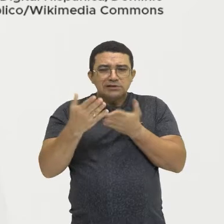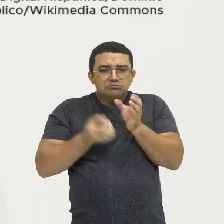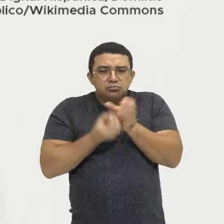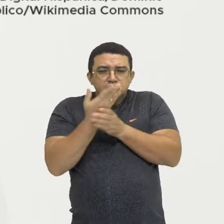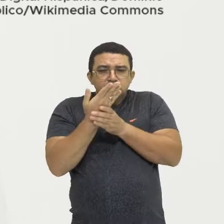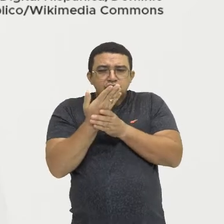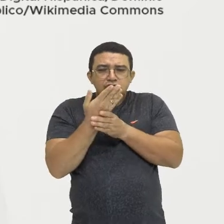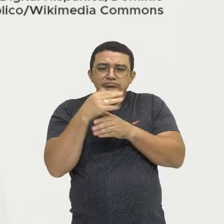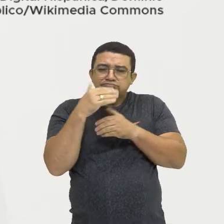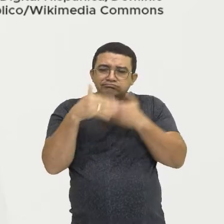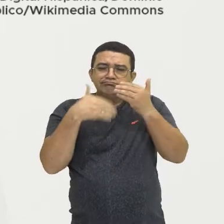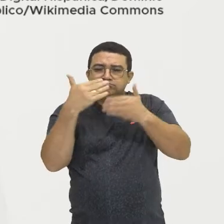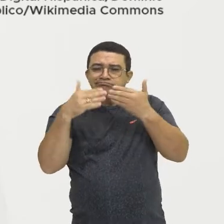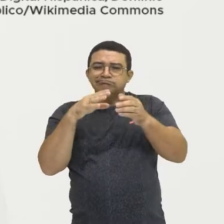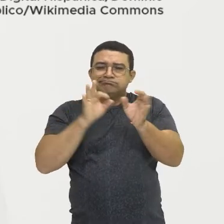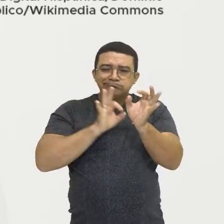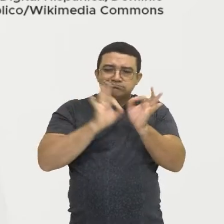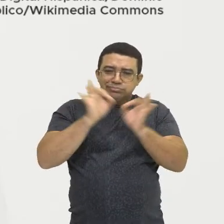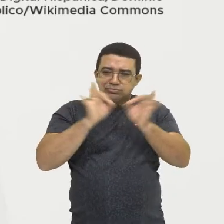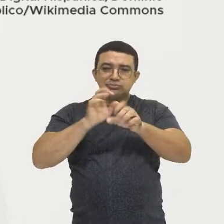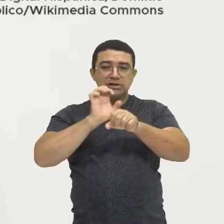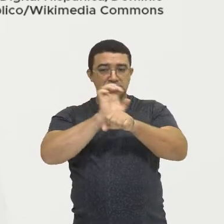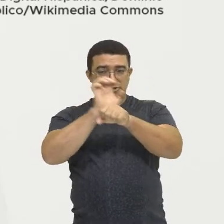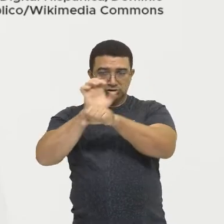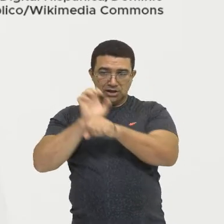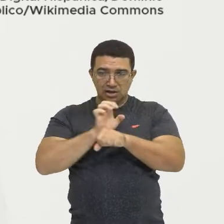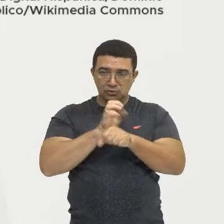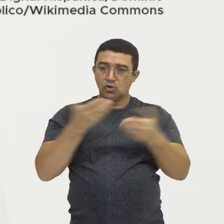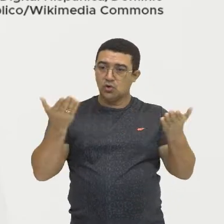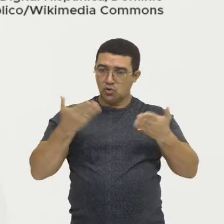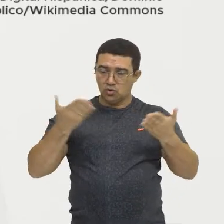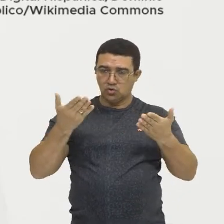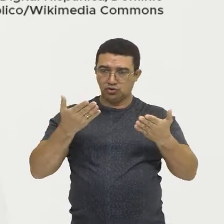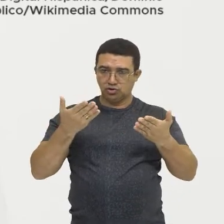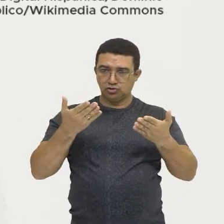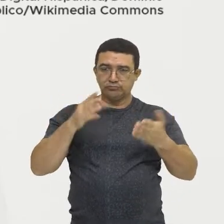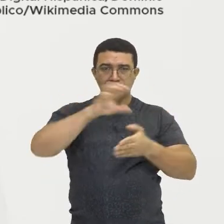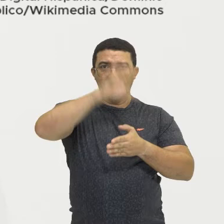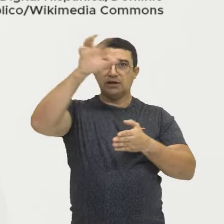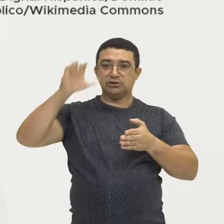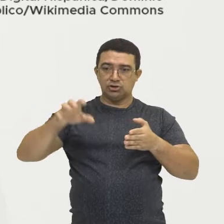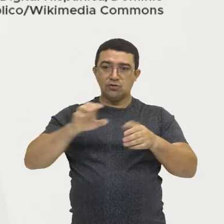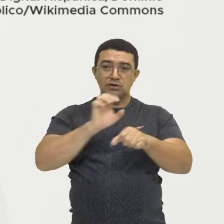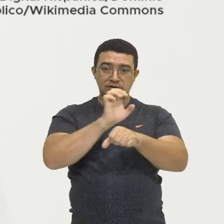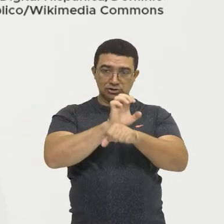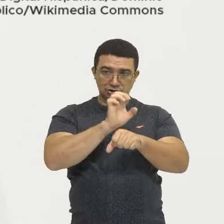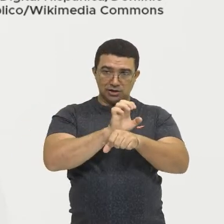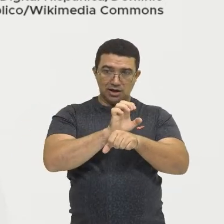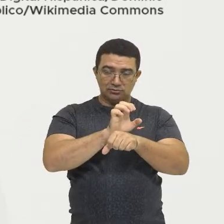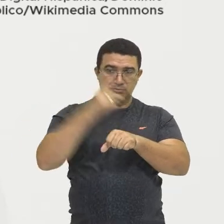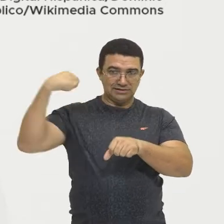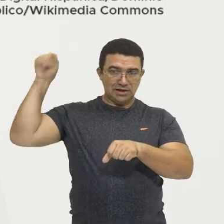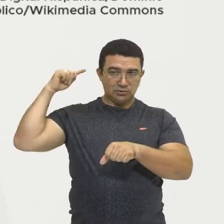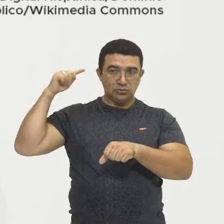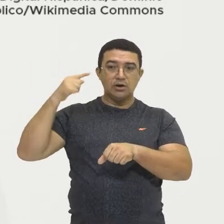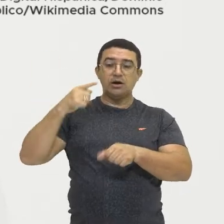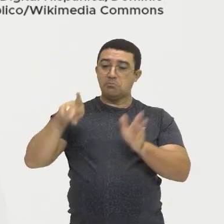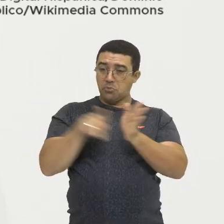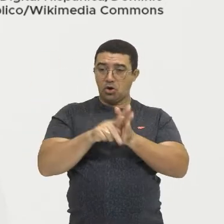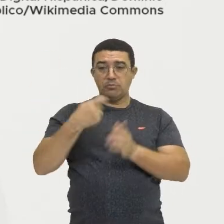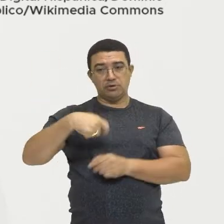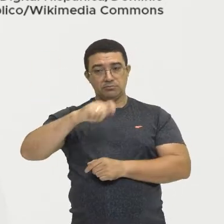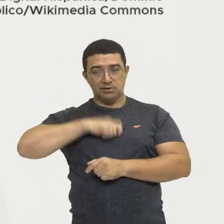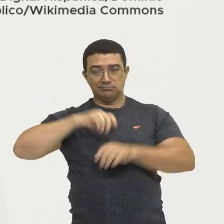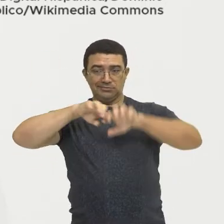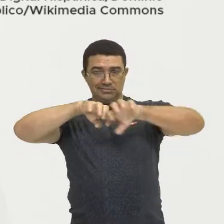época, certo? Então a região que hoje é Portugal, ela pertencia lá à Espanha. E aí foi desmembrado